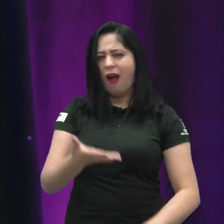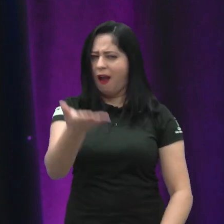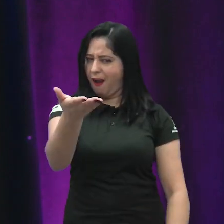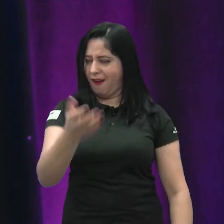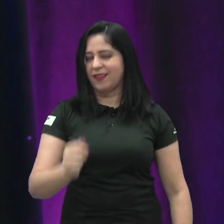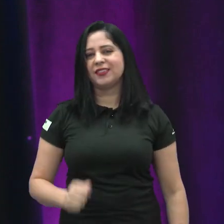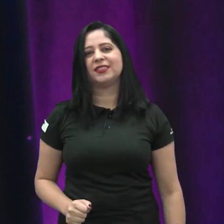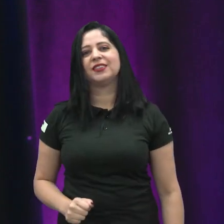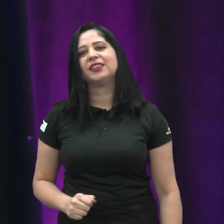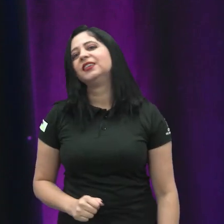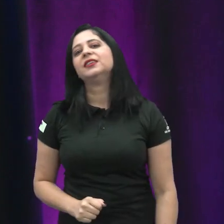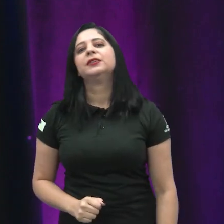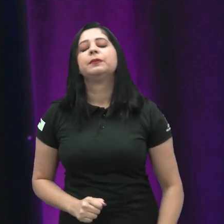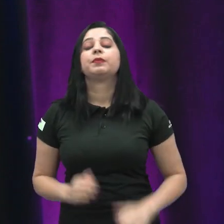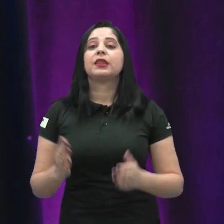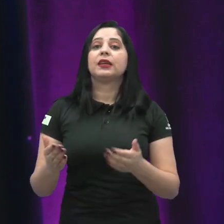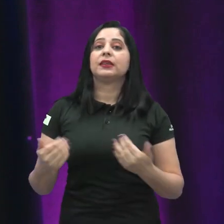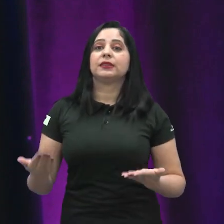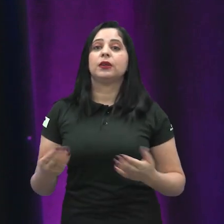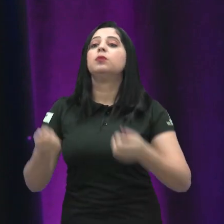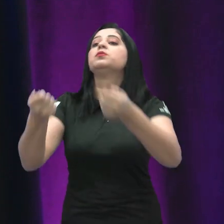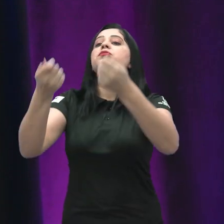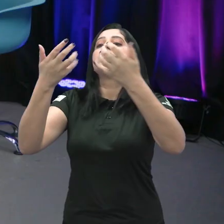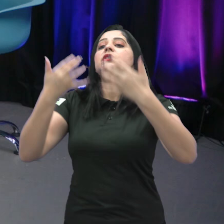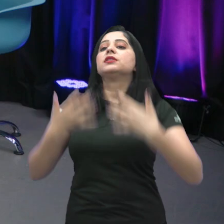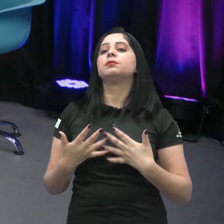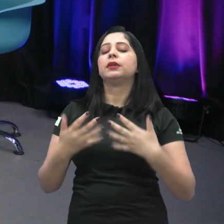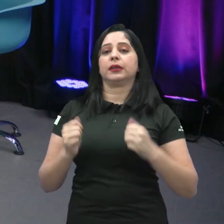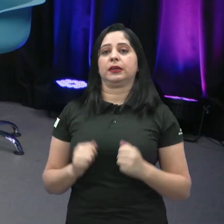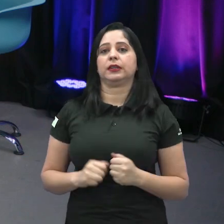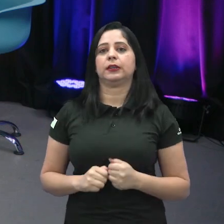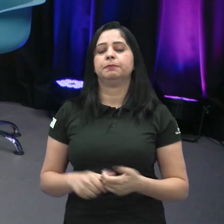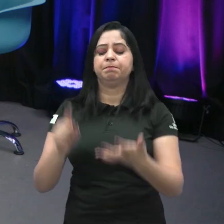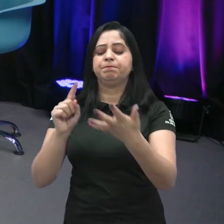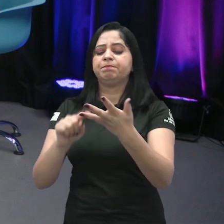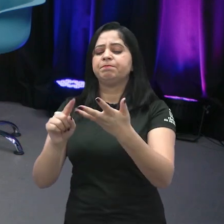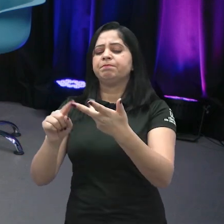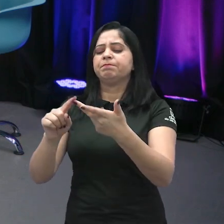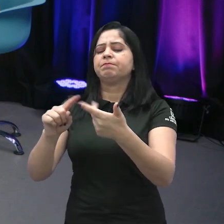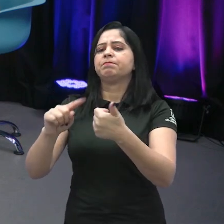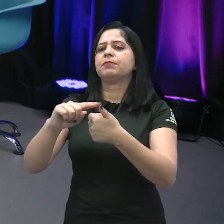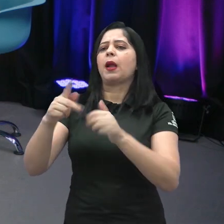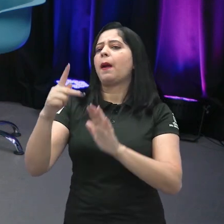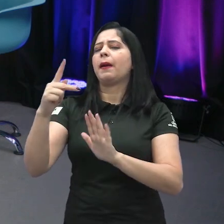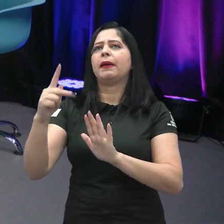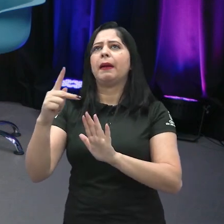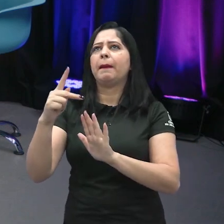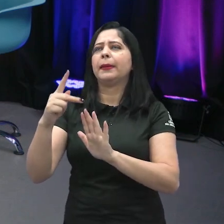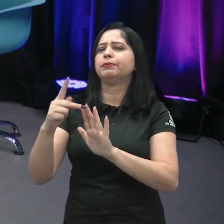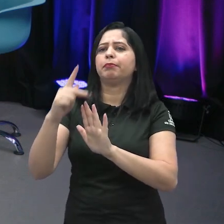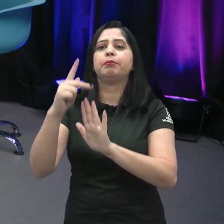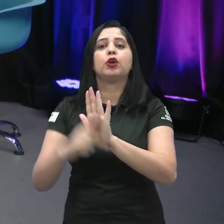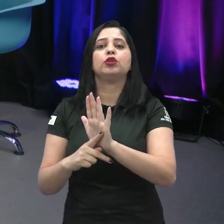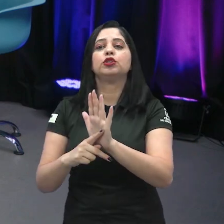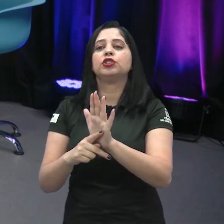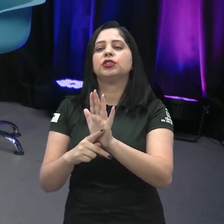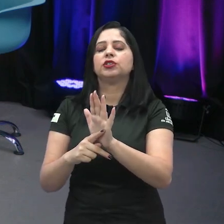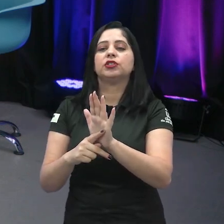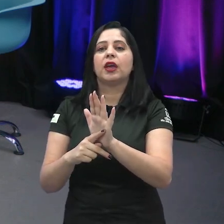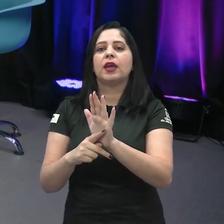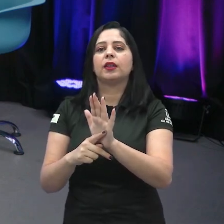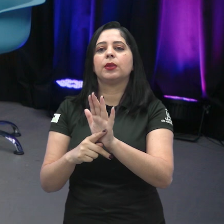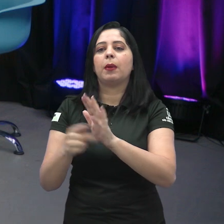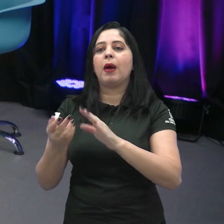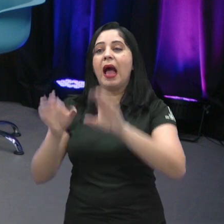coragem na sua vida, tá bem? Então vamos lá, diga para mim quais são os planos para que a gente possa melhorar a